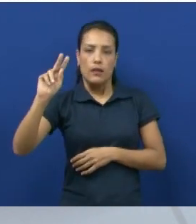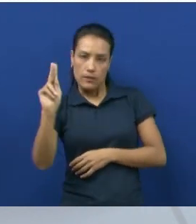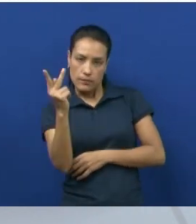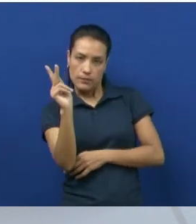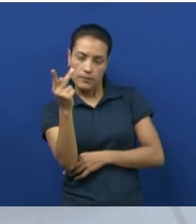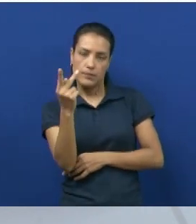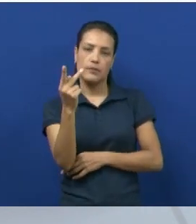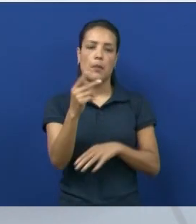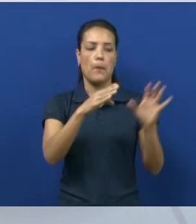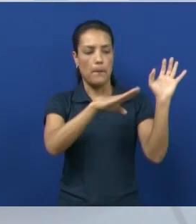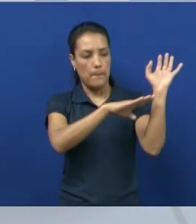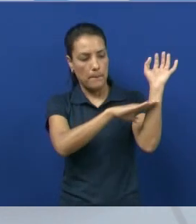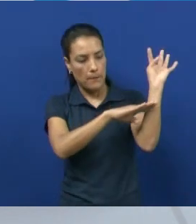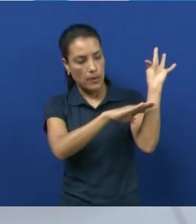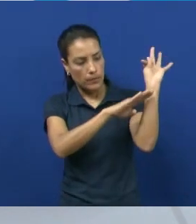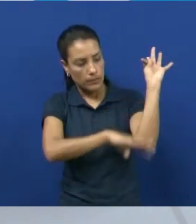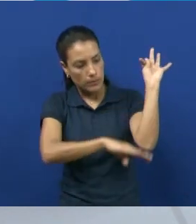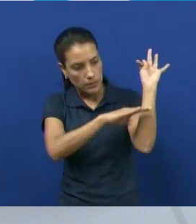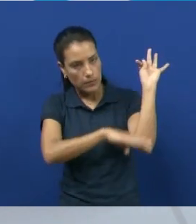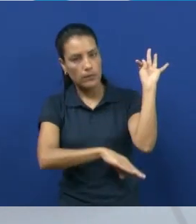de menos 200 graus.